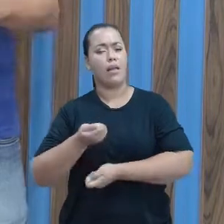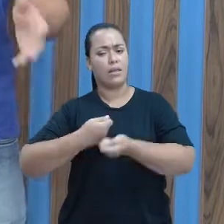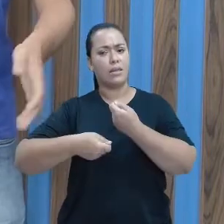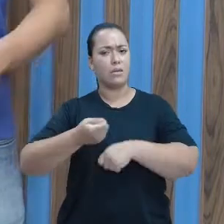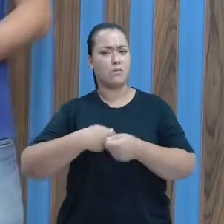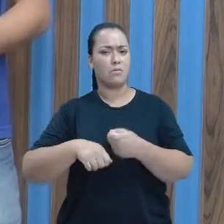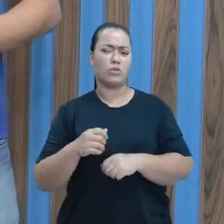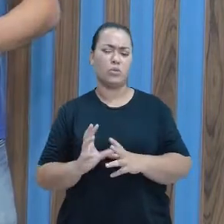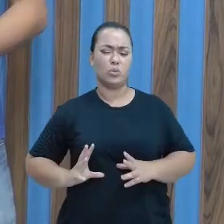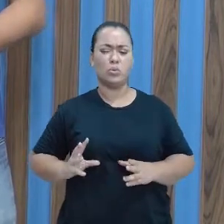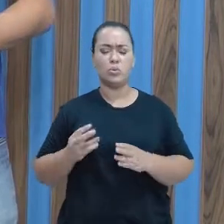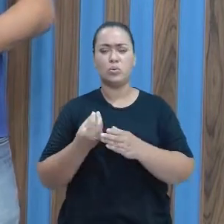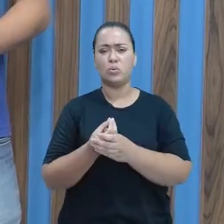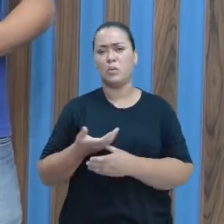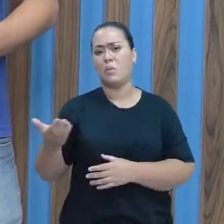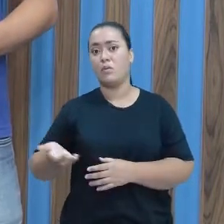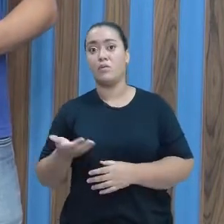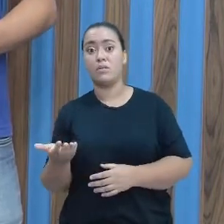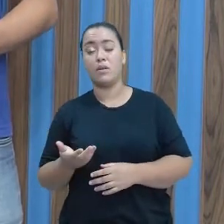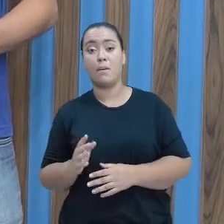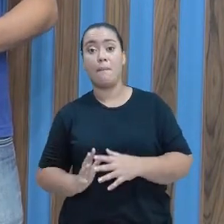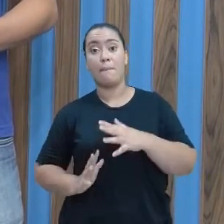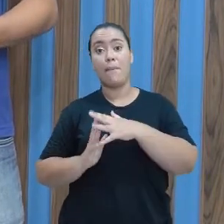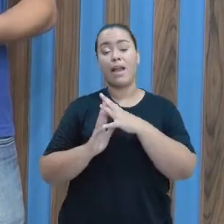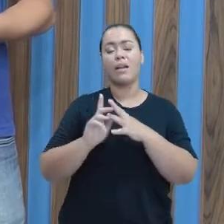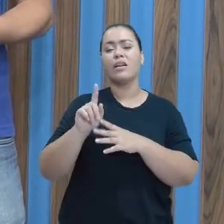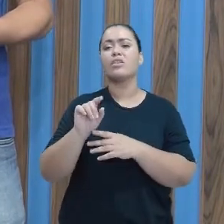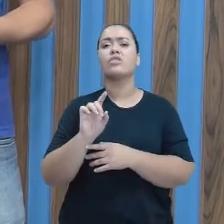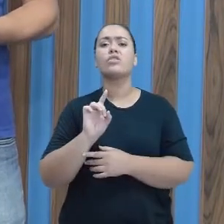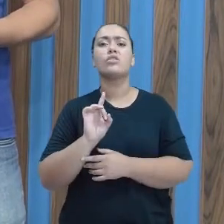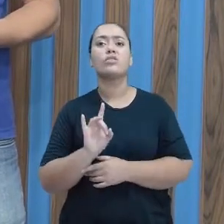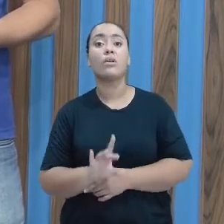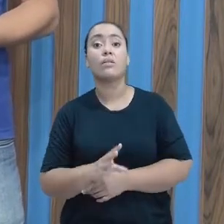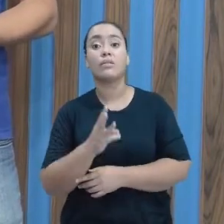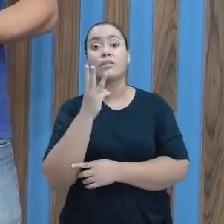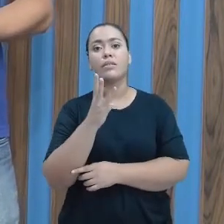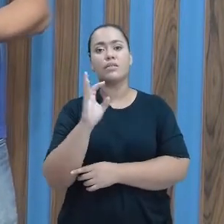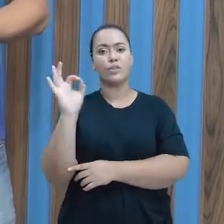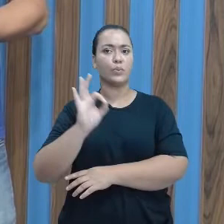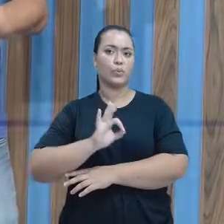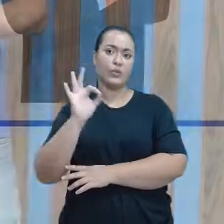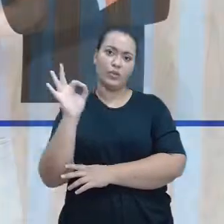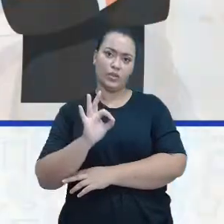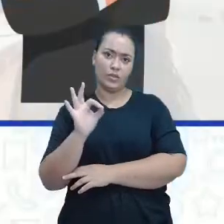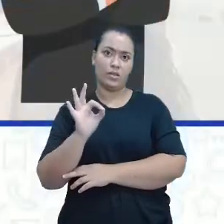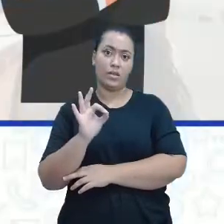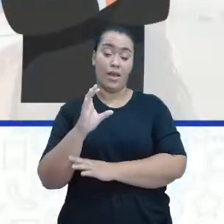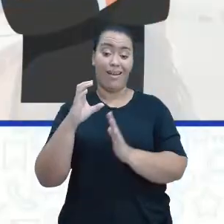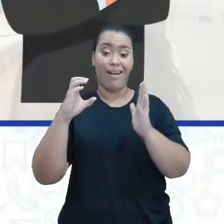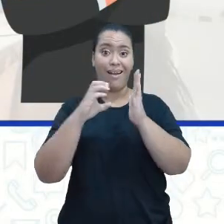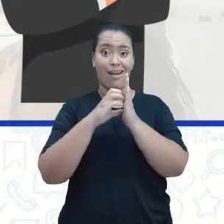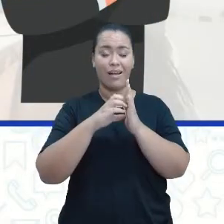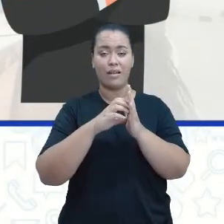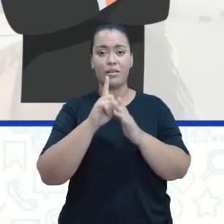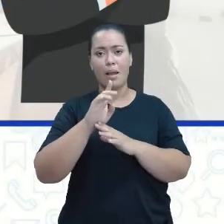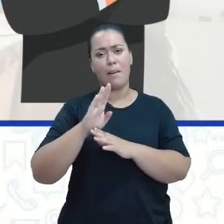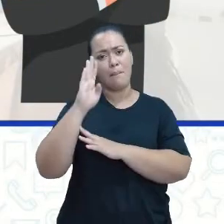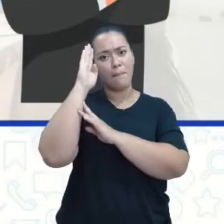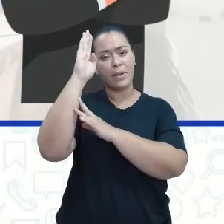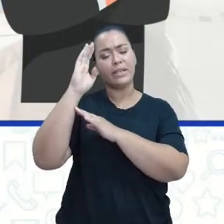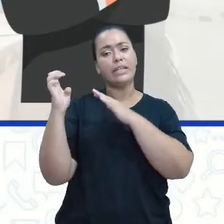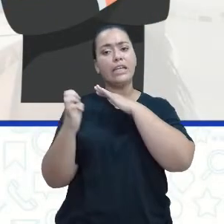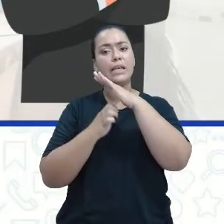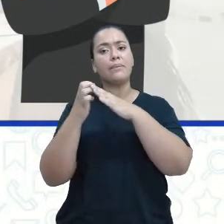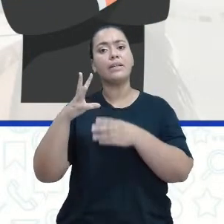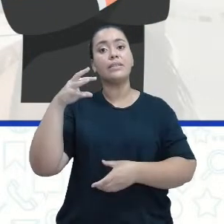administradores de todo o processo produtivo, enfim. E aí apenas 3% desses cargos, dos principais das grandes